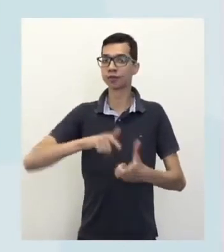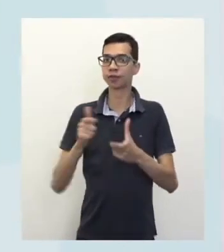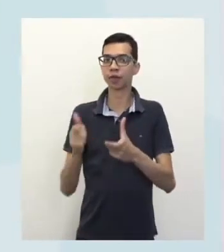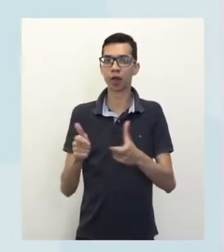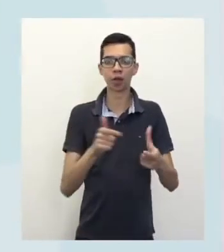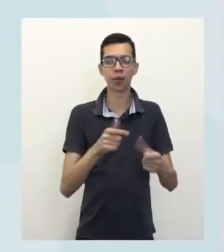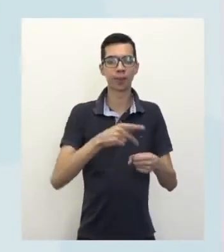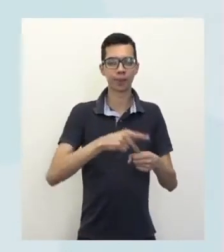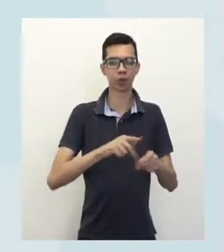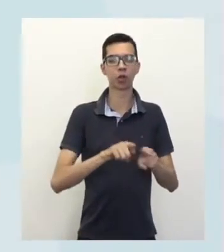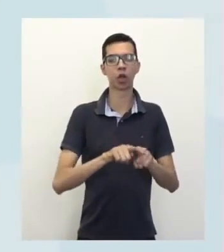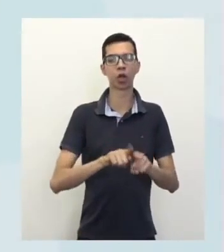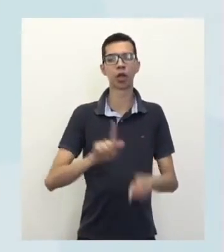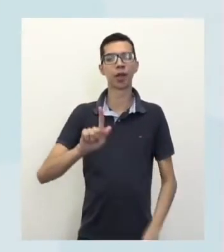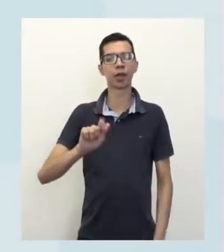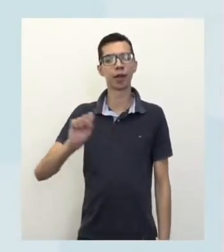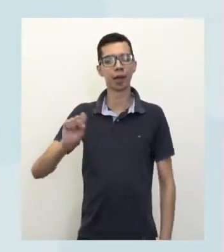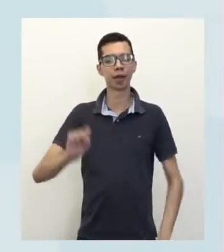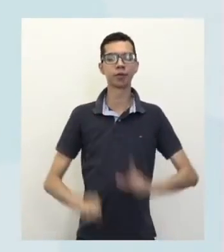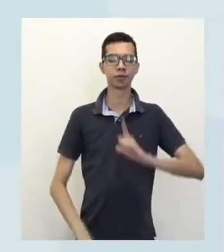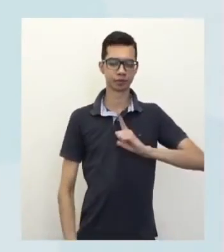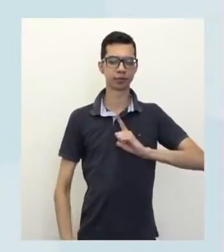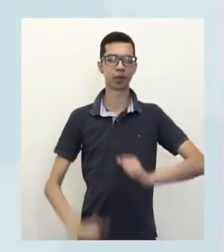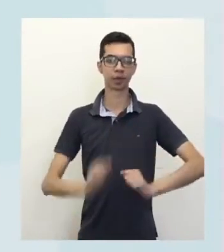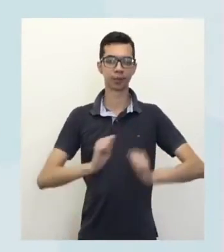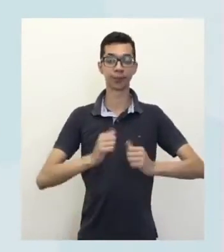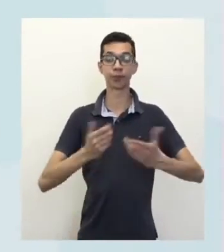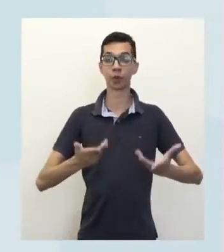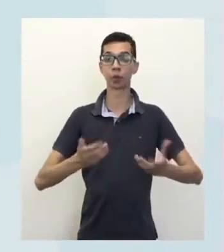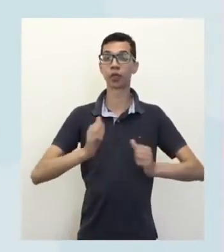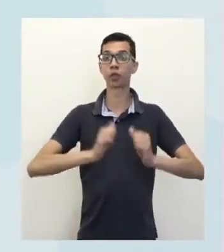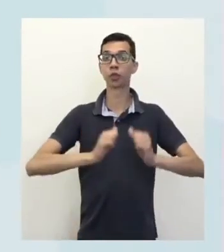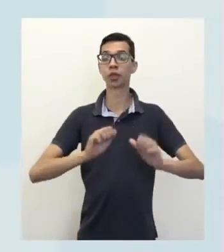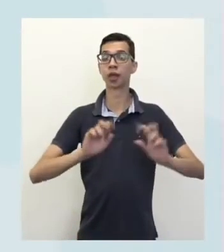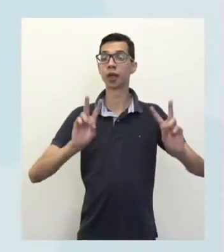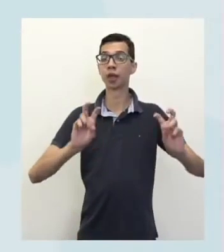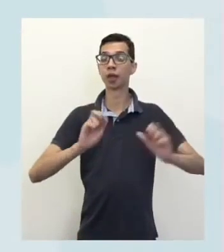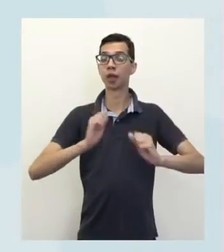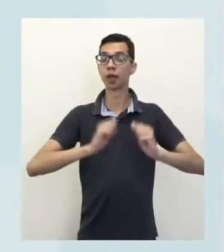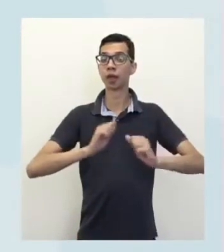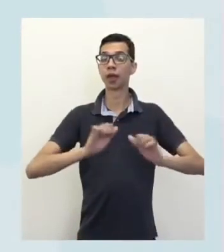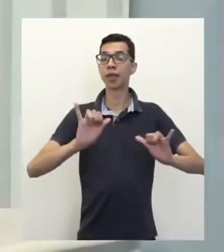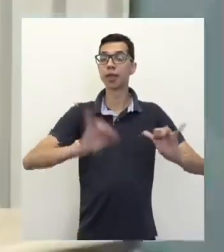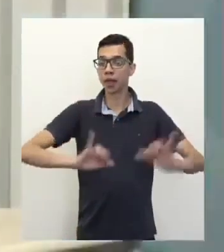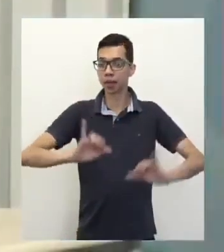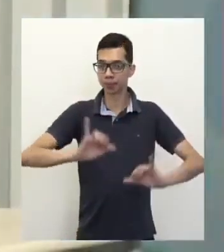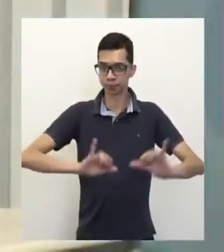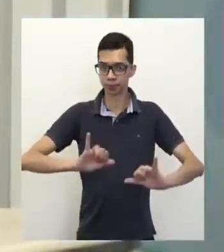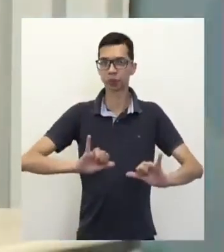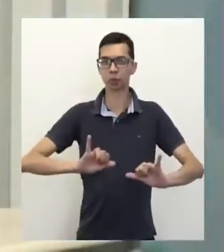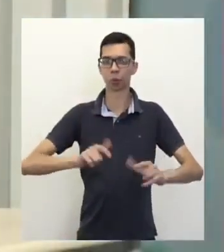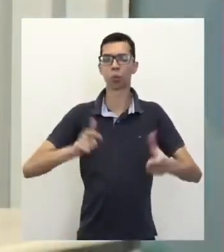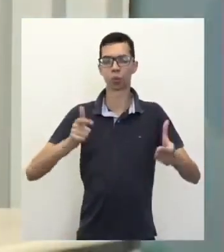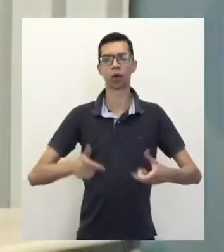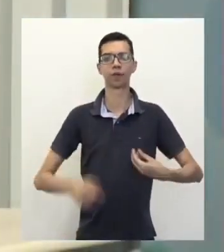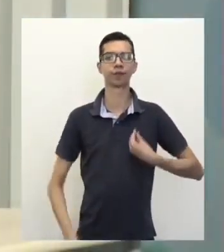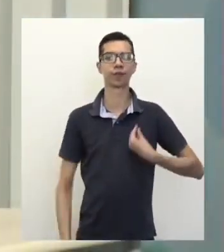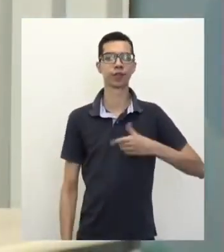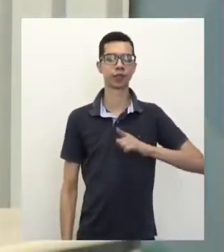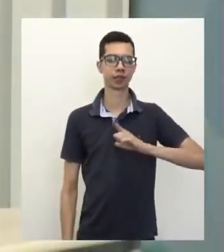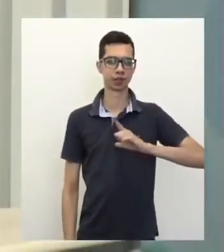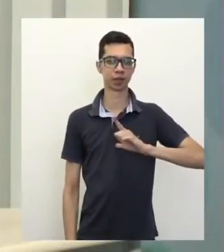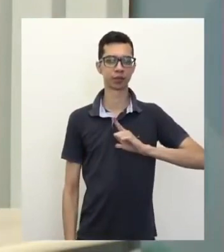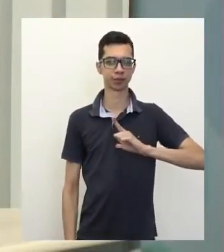de petróleo e gás. Então, a indústria química, ela se faz muito presente, além de outras